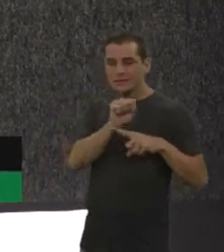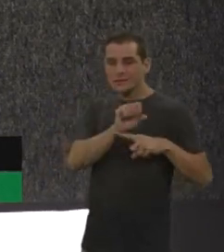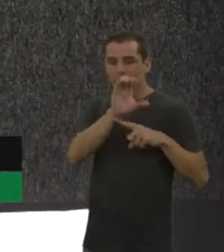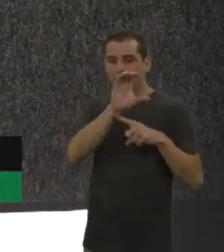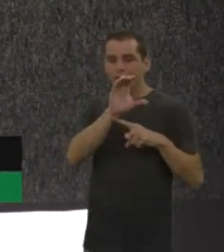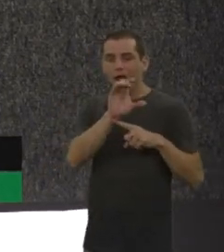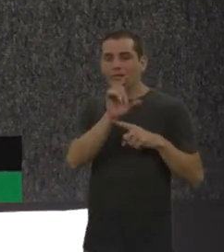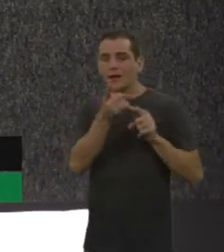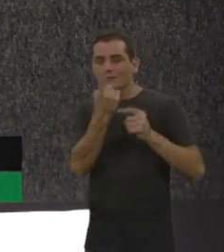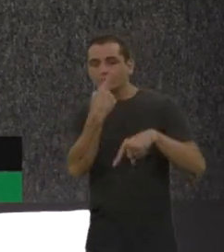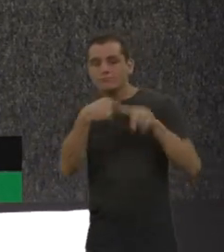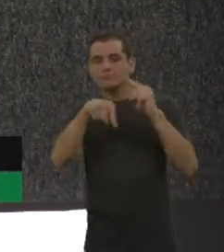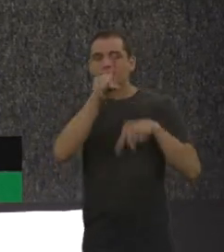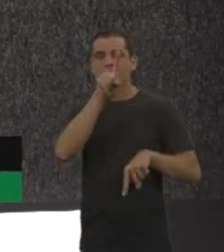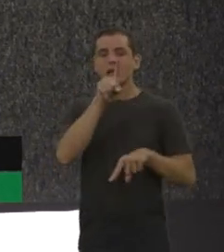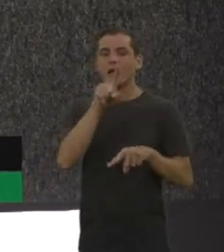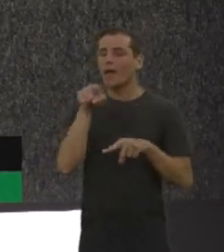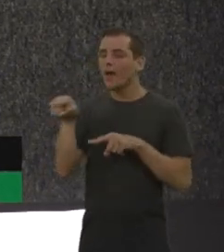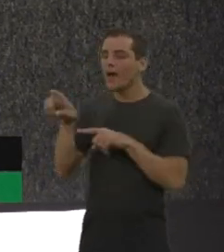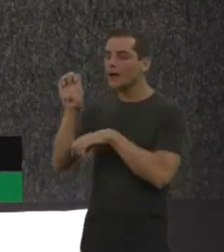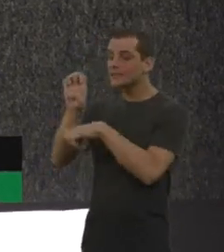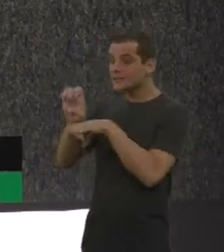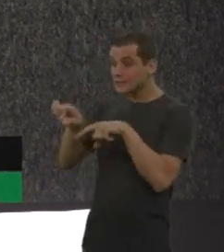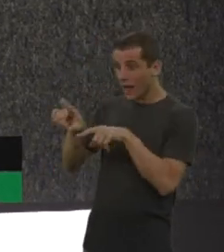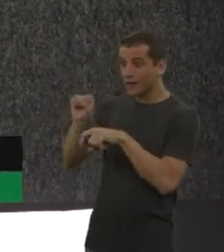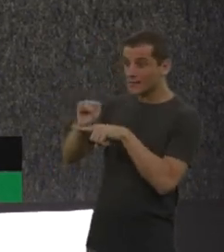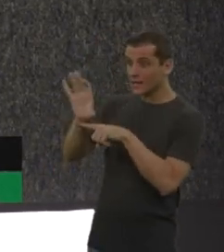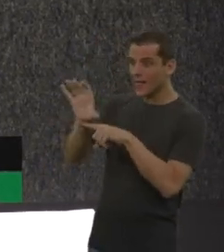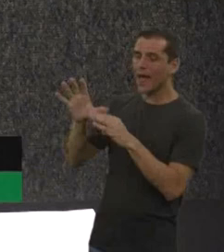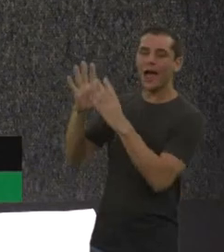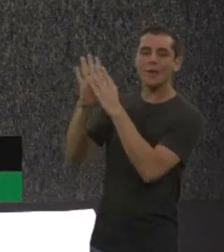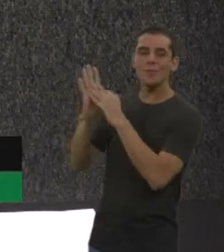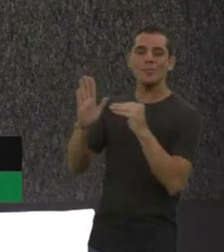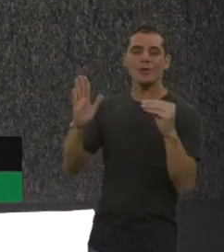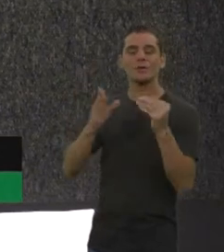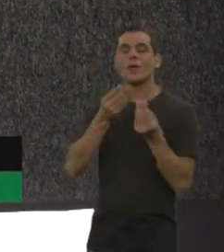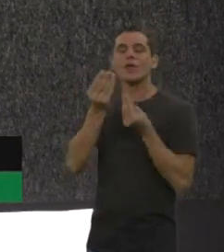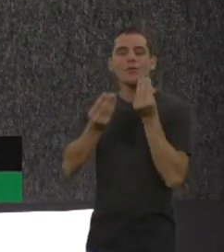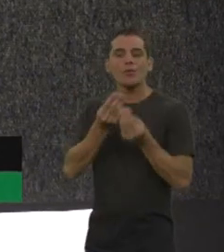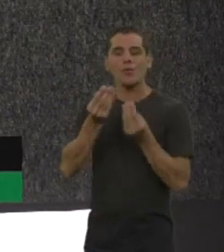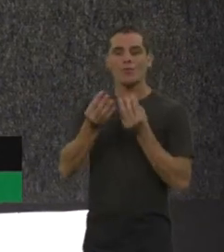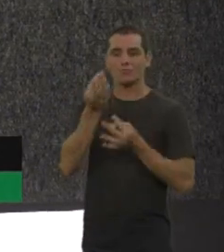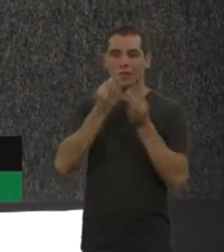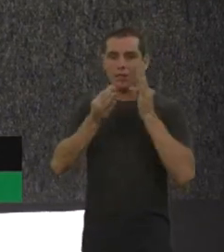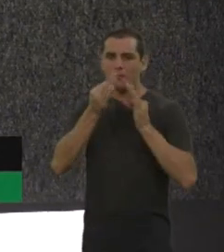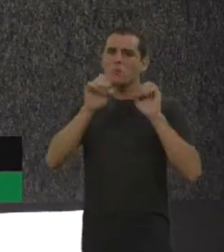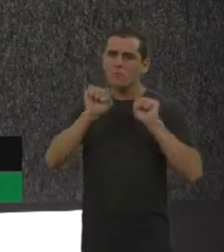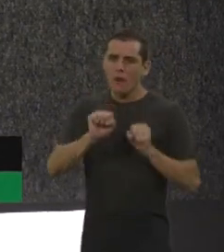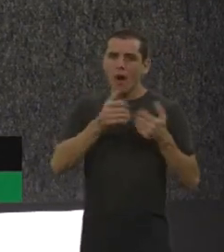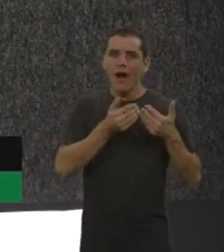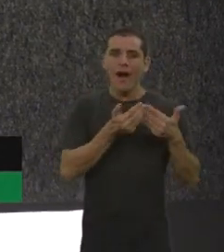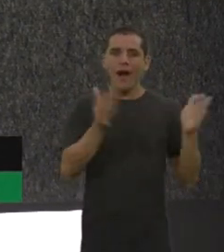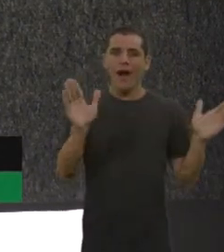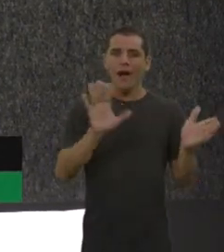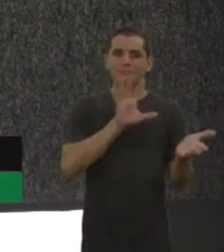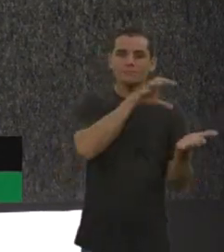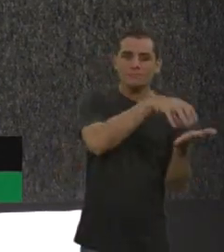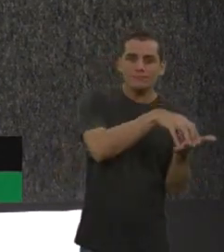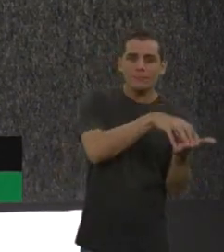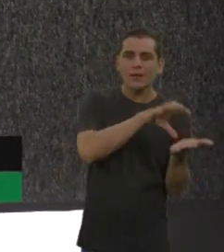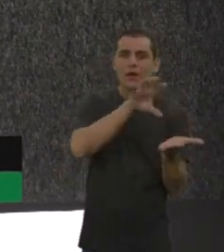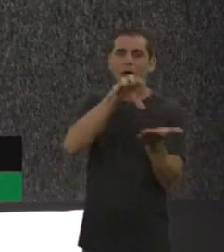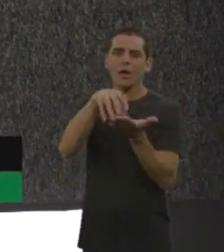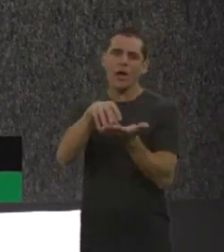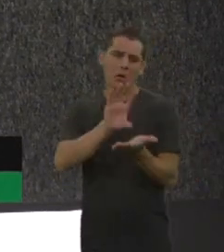estado exemplar nesse sentido, que a gente pudesse abrir pelo menos mais dois centros, ou que seja um centro a mais de